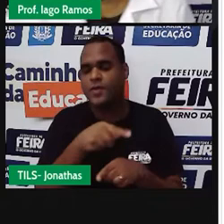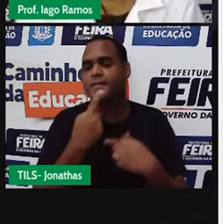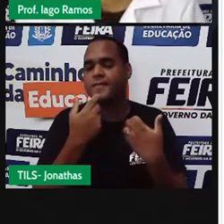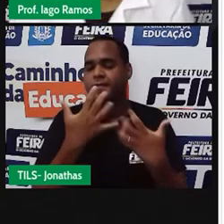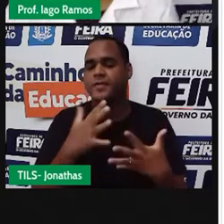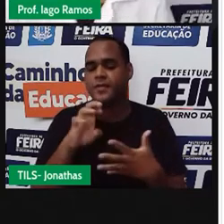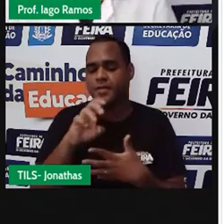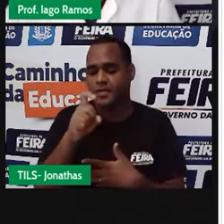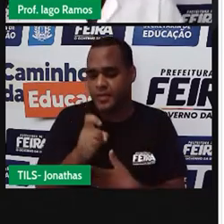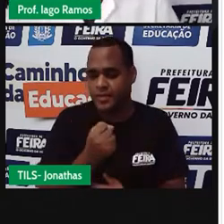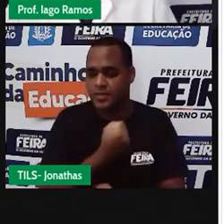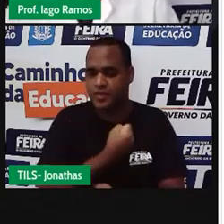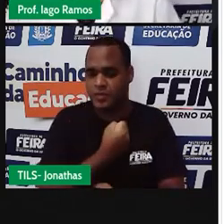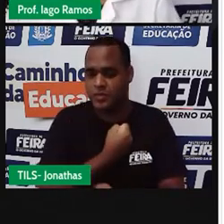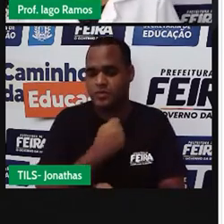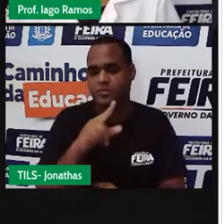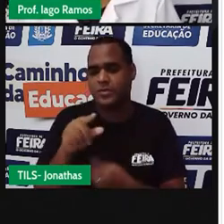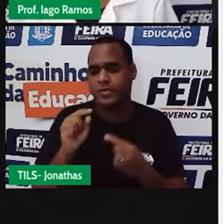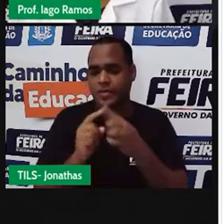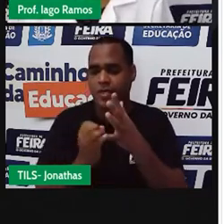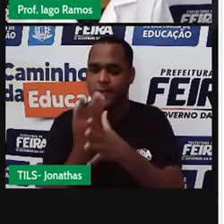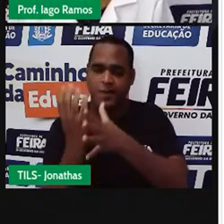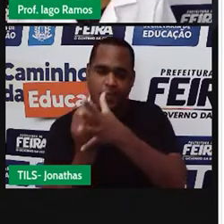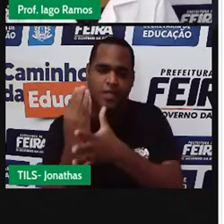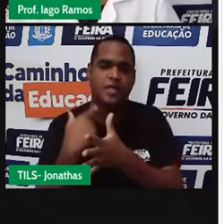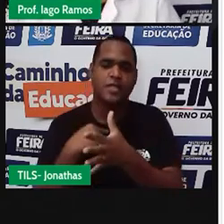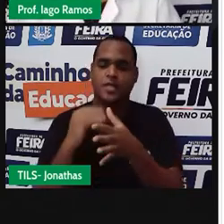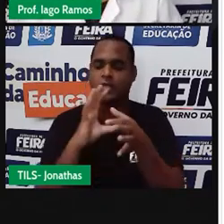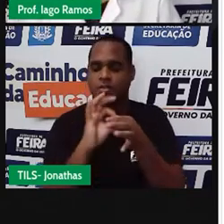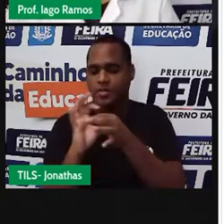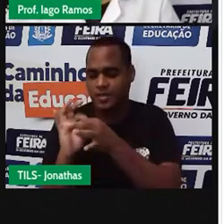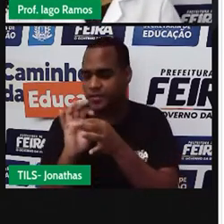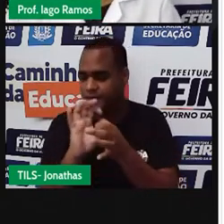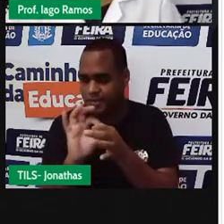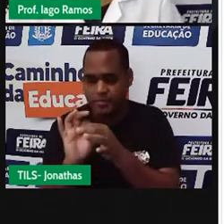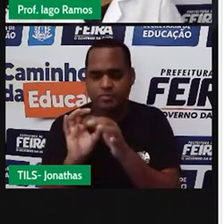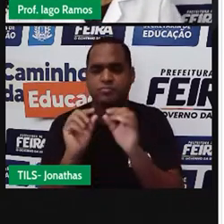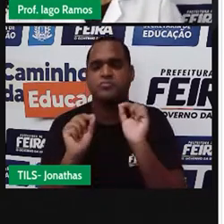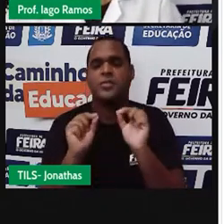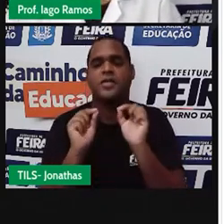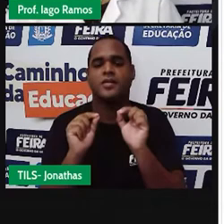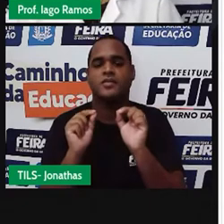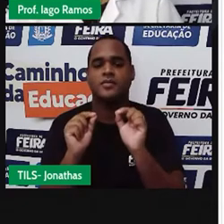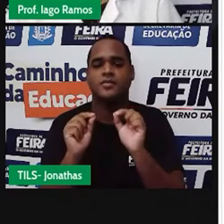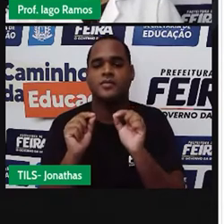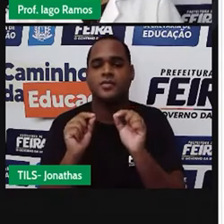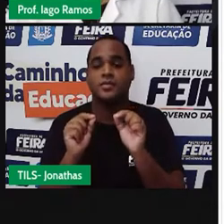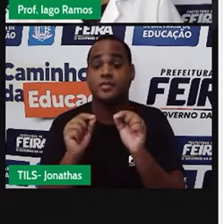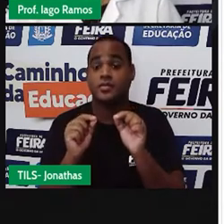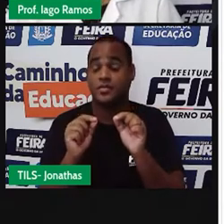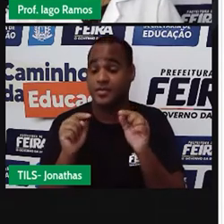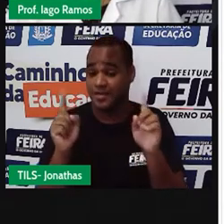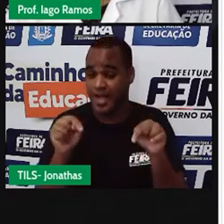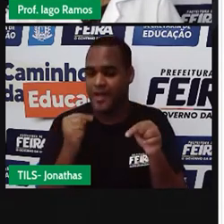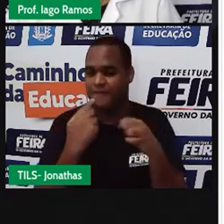expressões numéricas que aparecem sinais de associação que são os